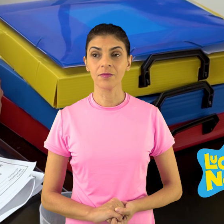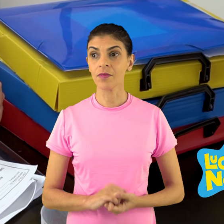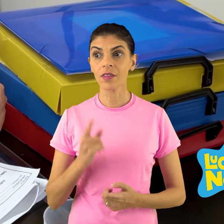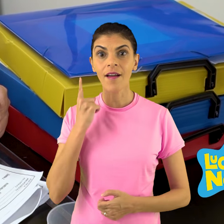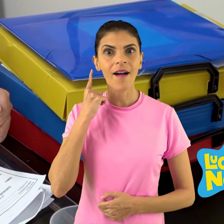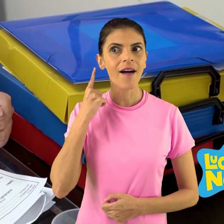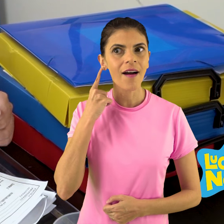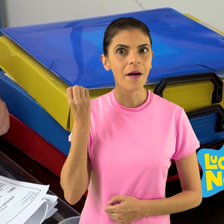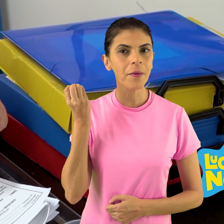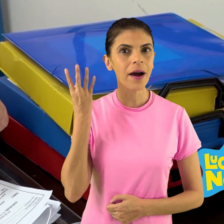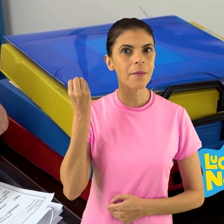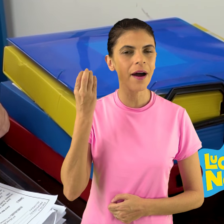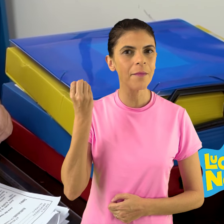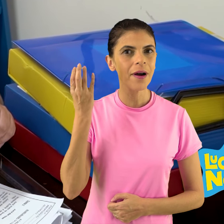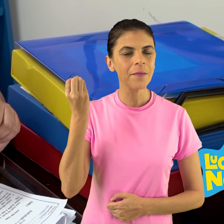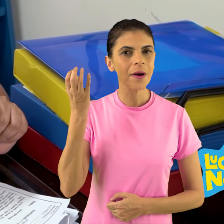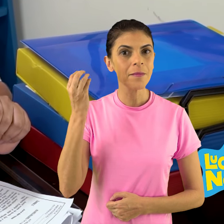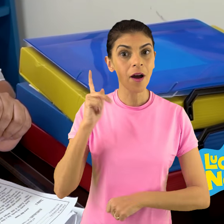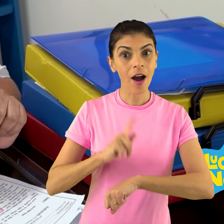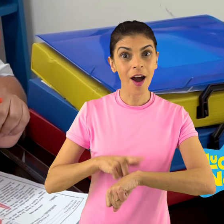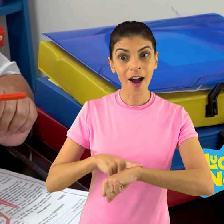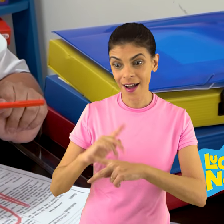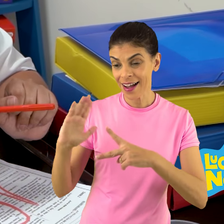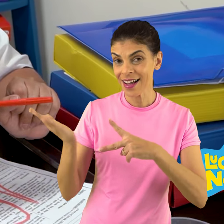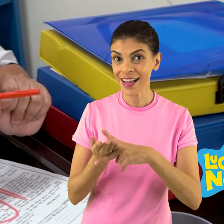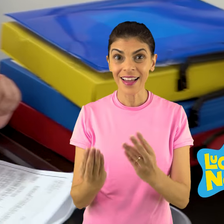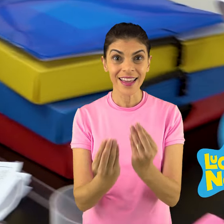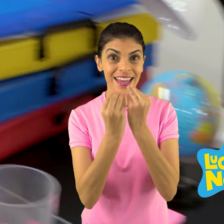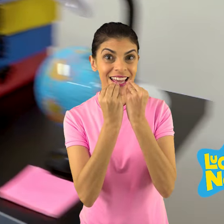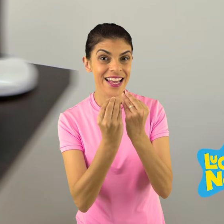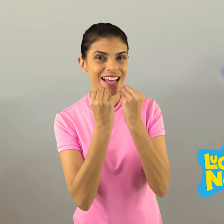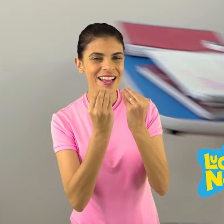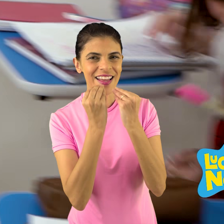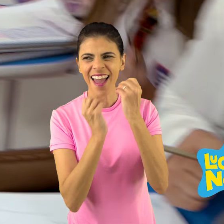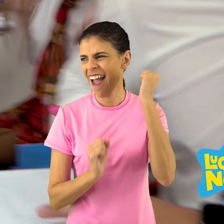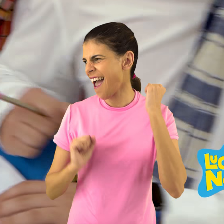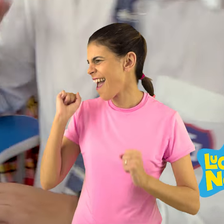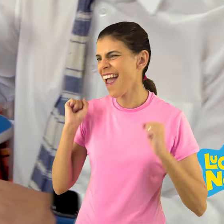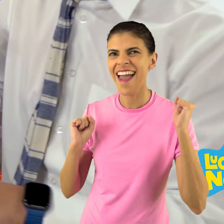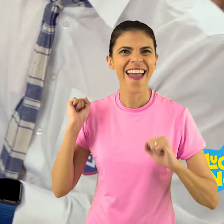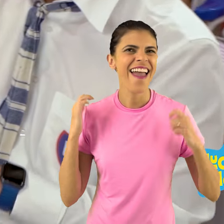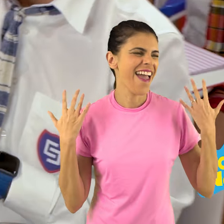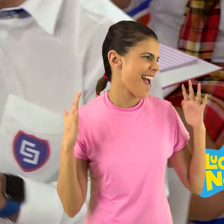Olha só, bateu o sinal do recreio!